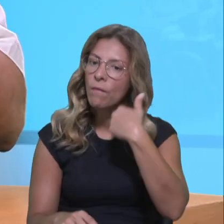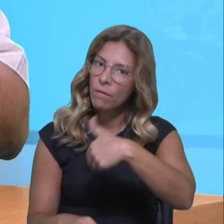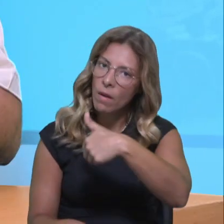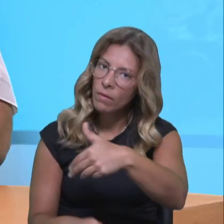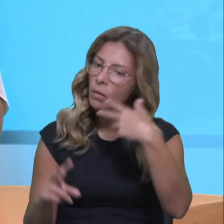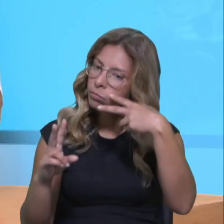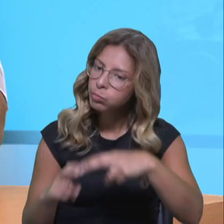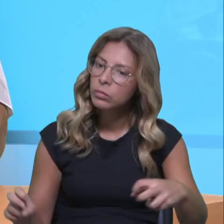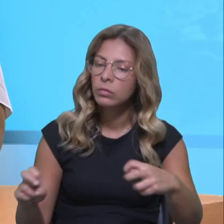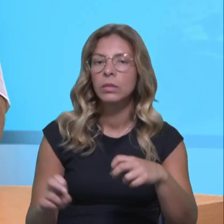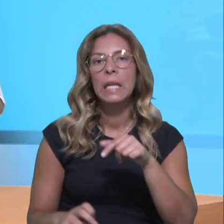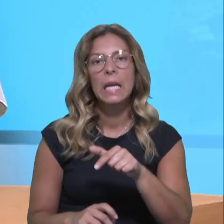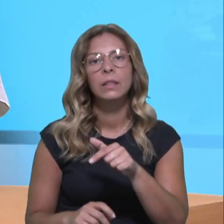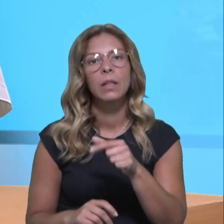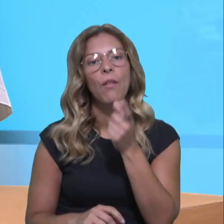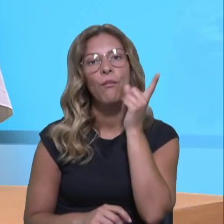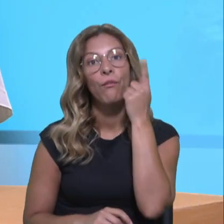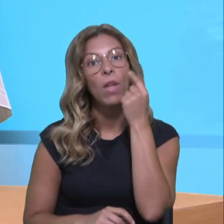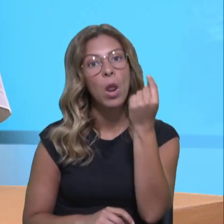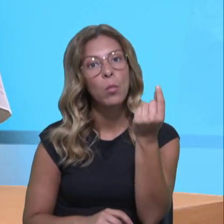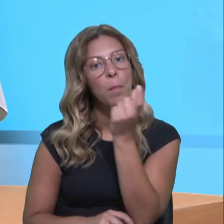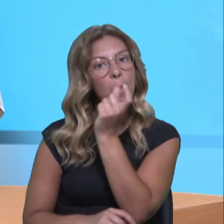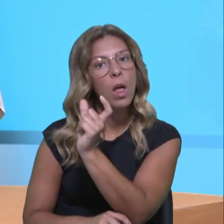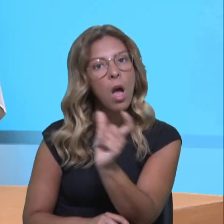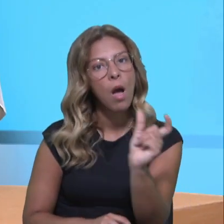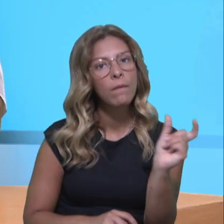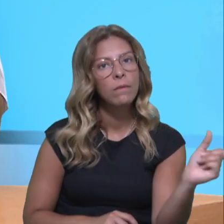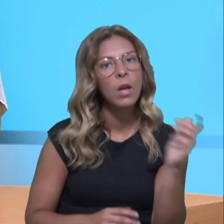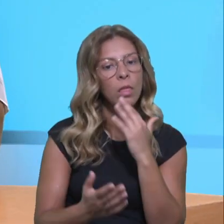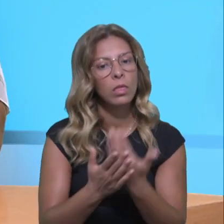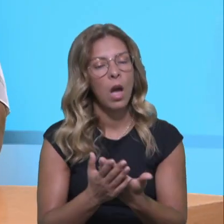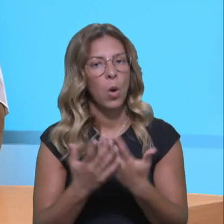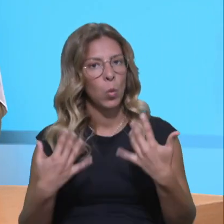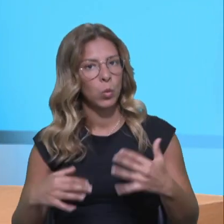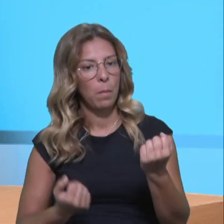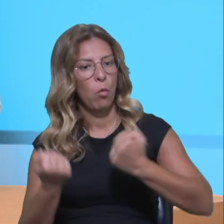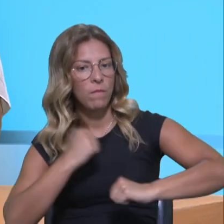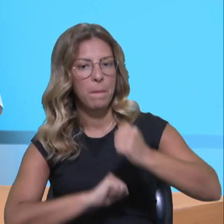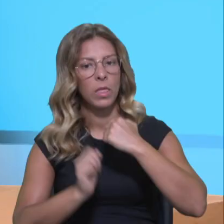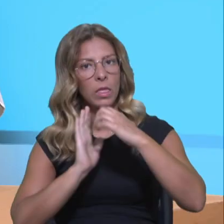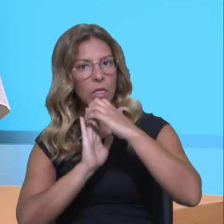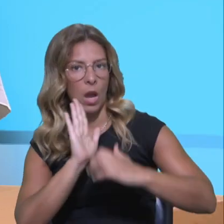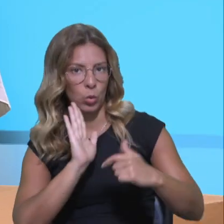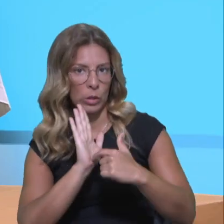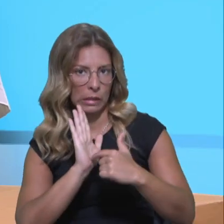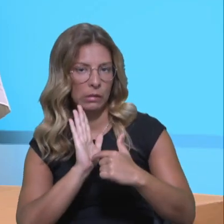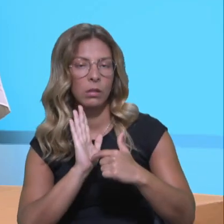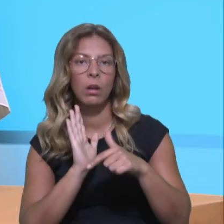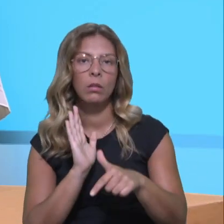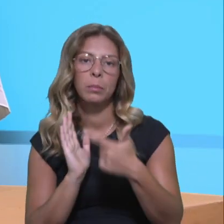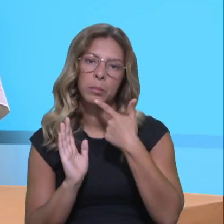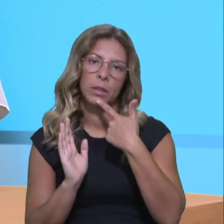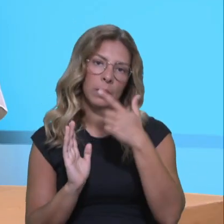este conjunto de verbos dá um dinamismo, de facto, muito grande ao texto. Dinamismo este que nos leva a perceber